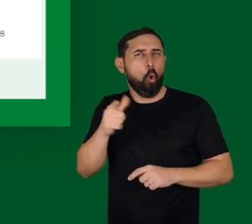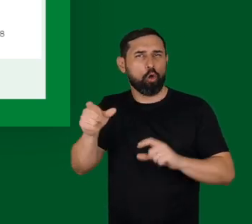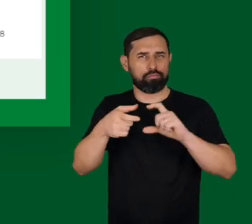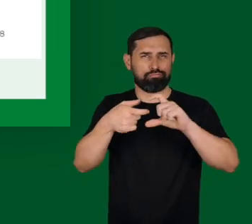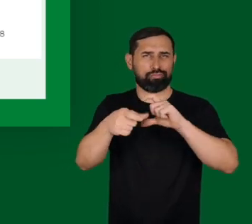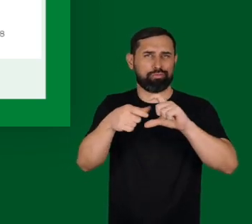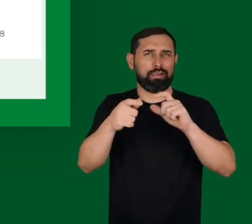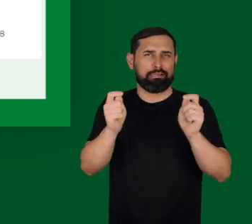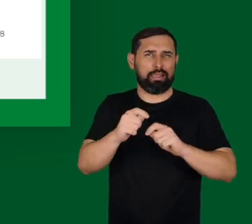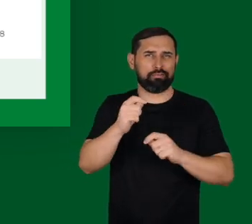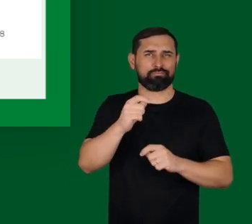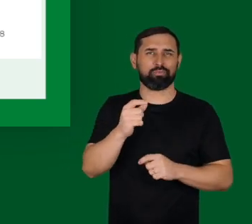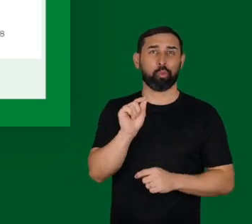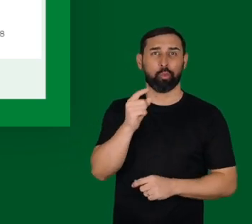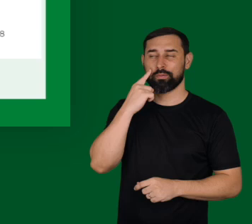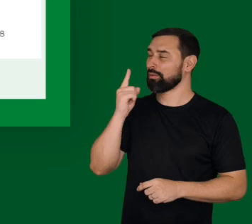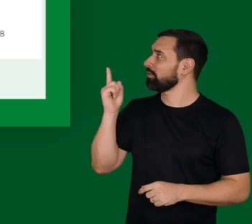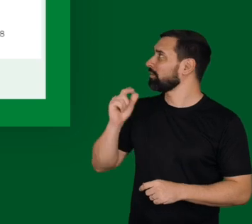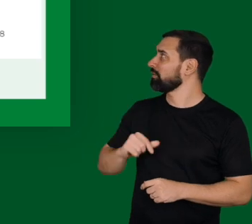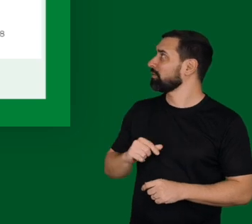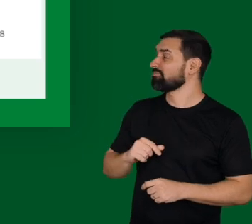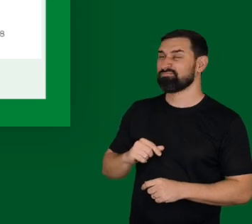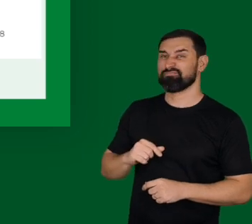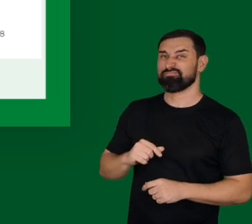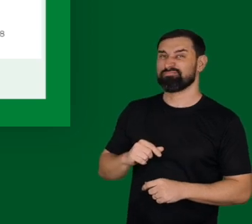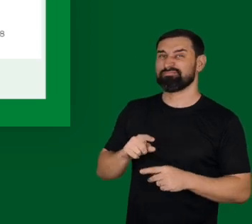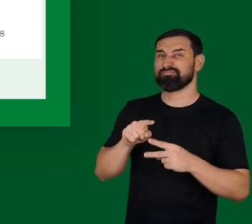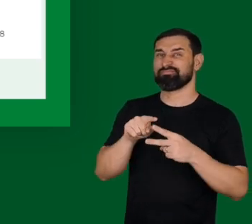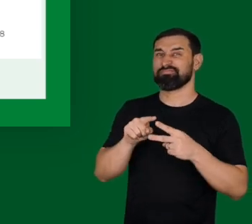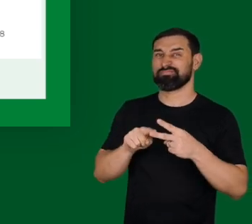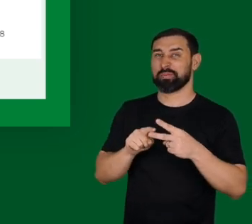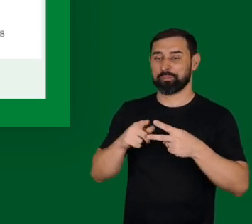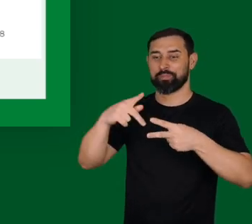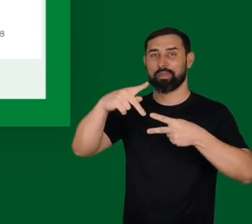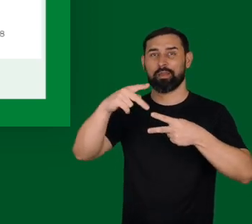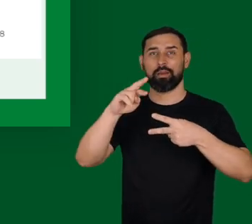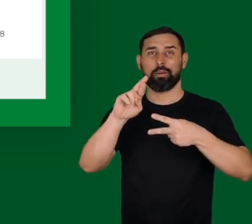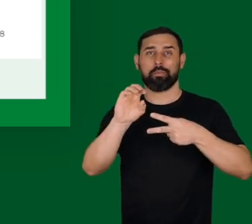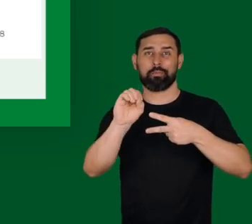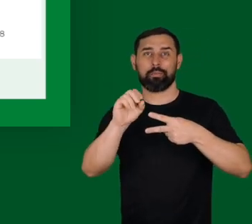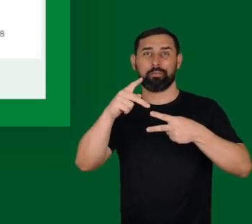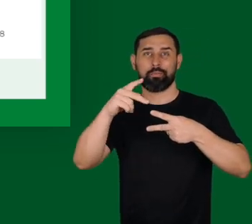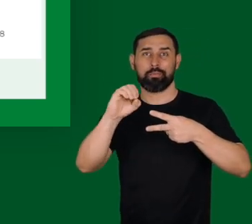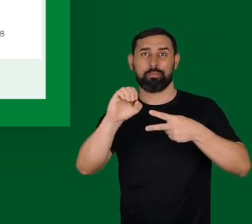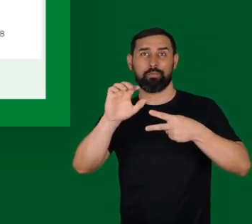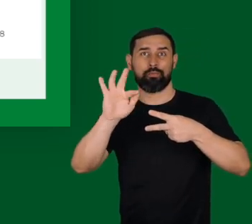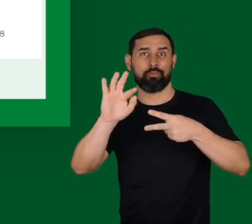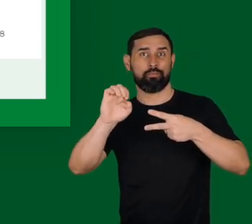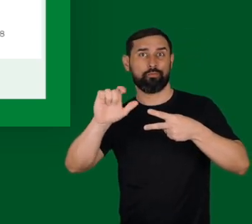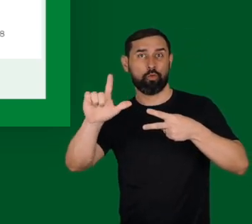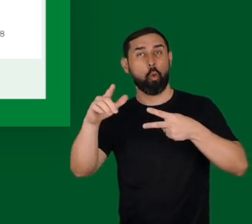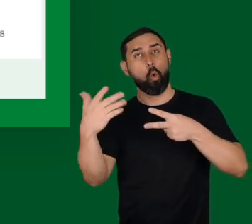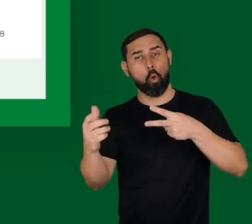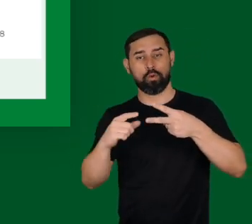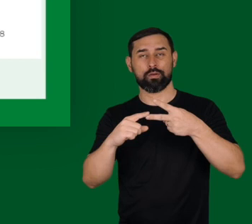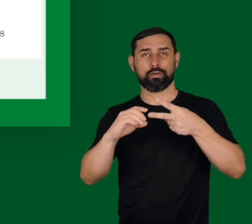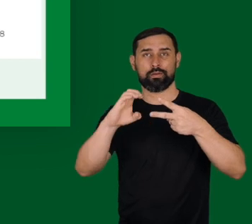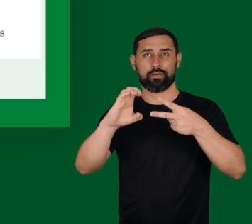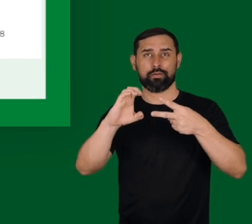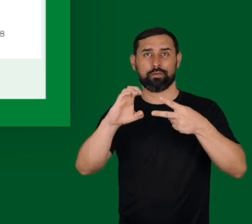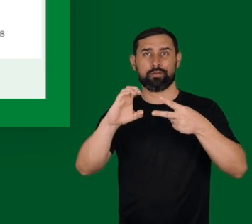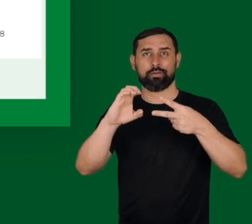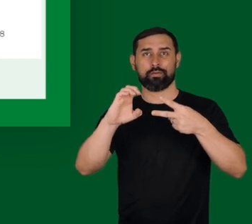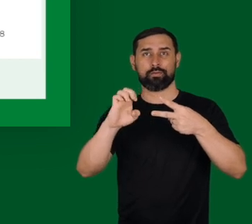ketamina, eu coloquei aqui como opções de tratamento, mas eu pessoalmente, eu nunca precisei chegar ao propofol ou